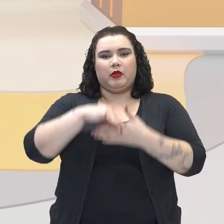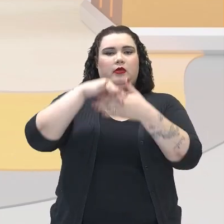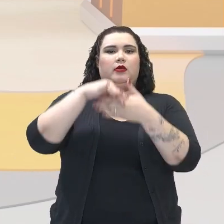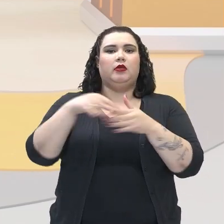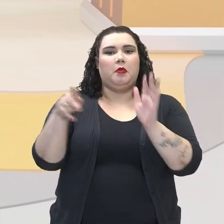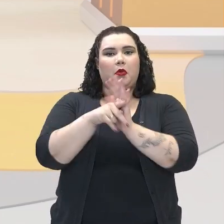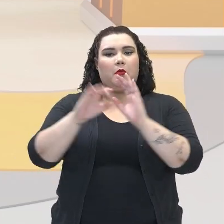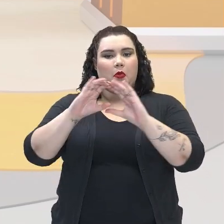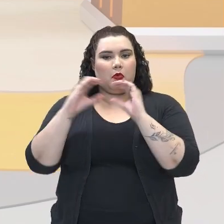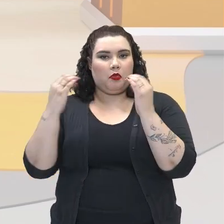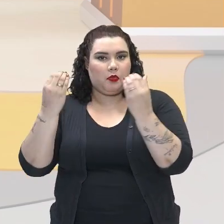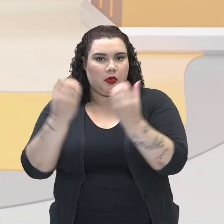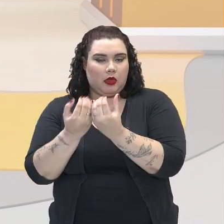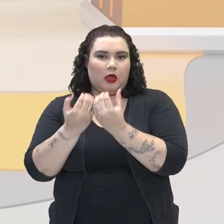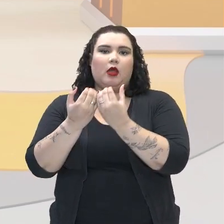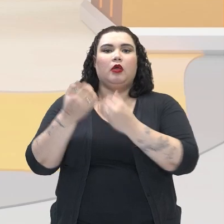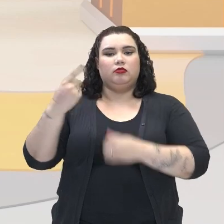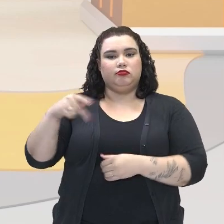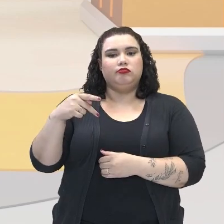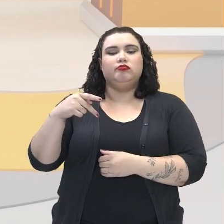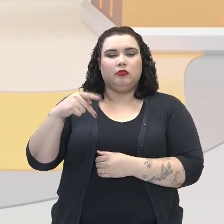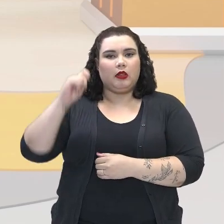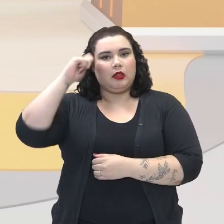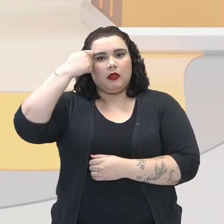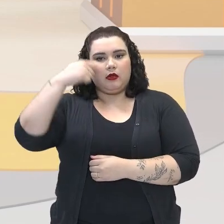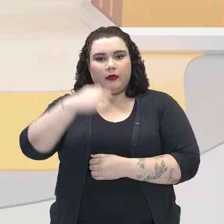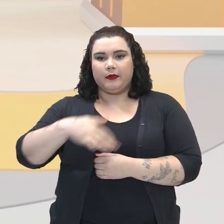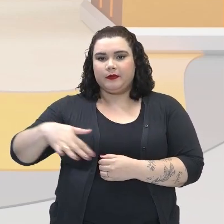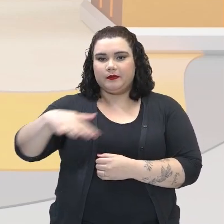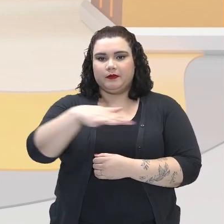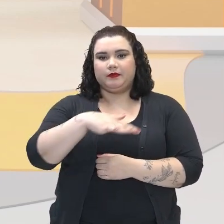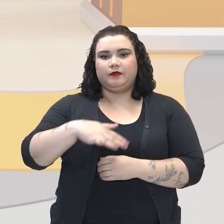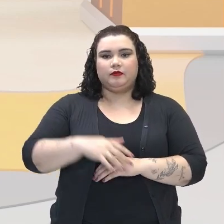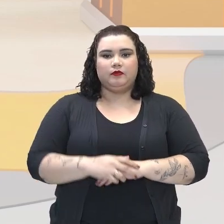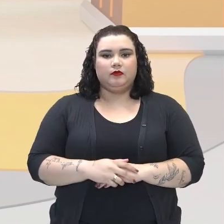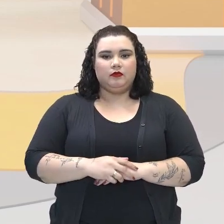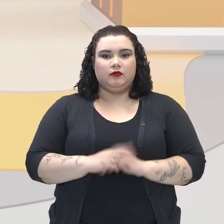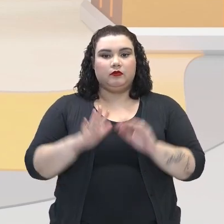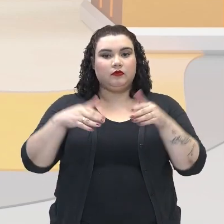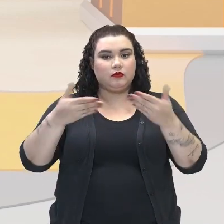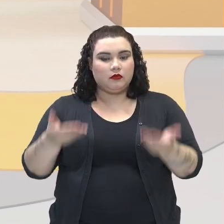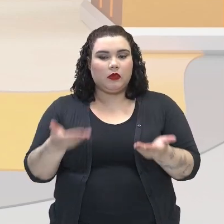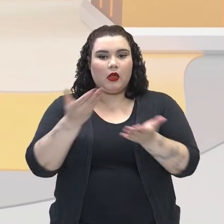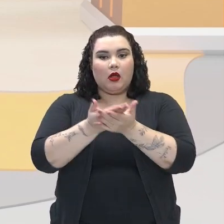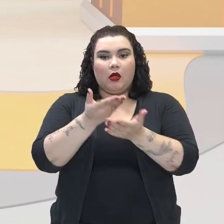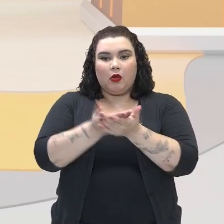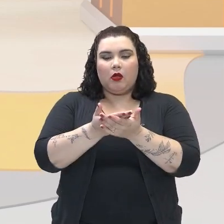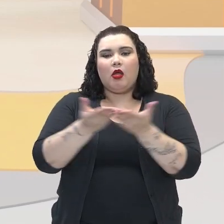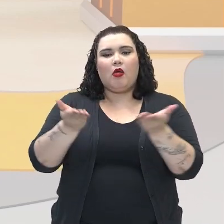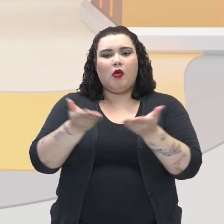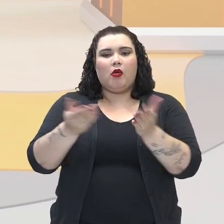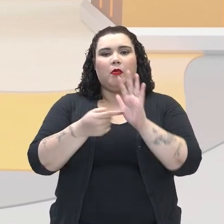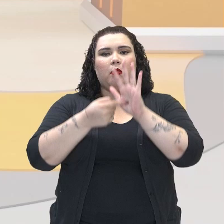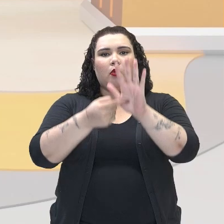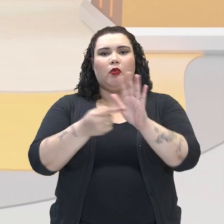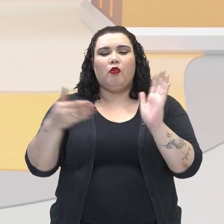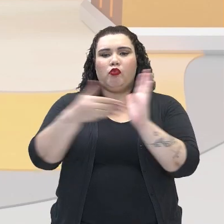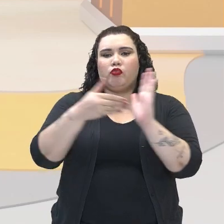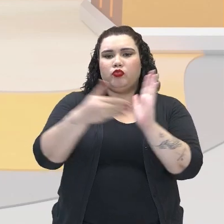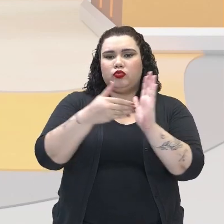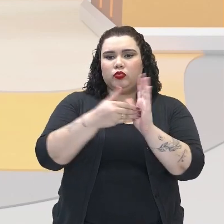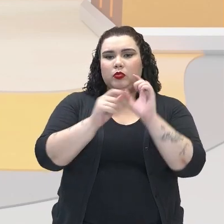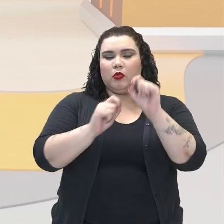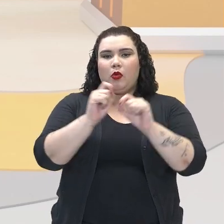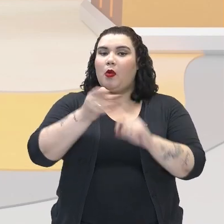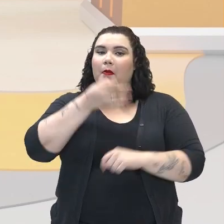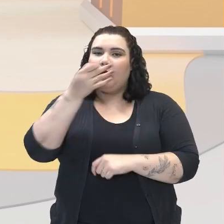negra afrodescendente de maneira geral. Pessoal, eu quero finalizar a aula de hoje mostrando para vocês algumas sugestões de filmes.